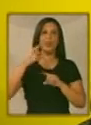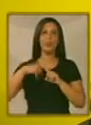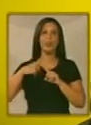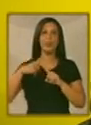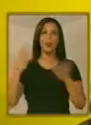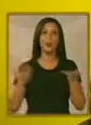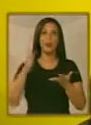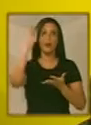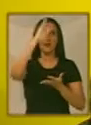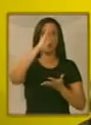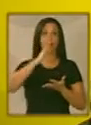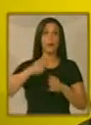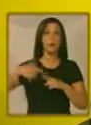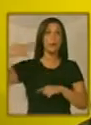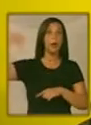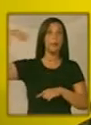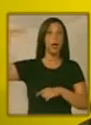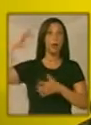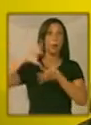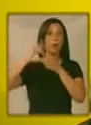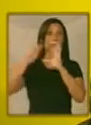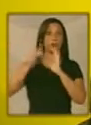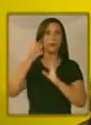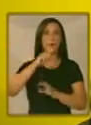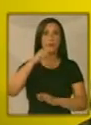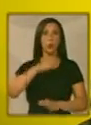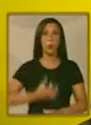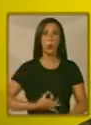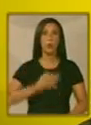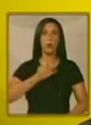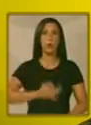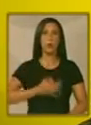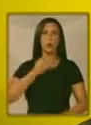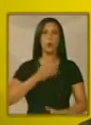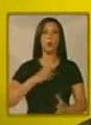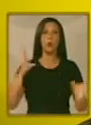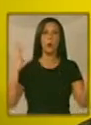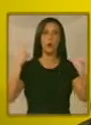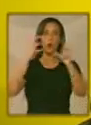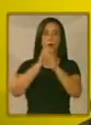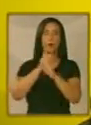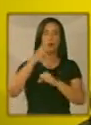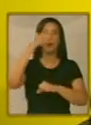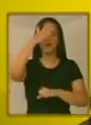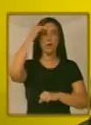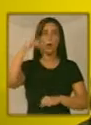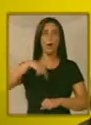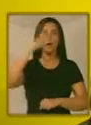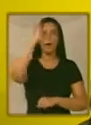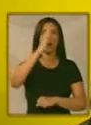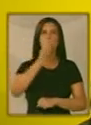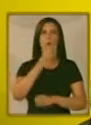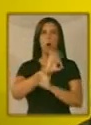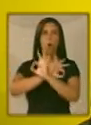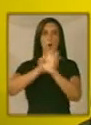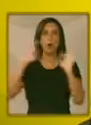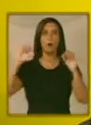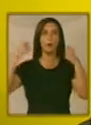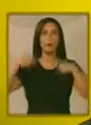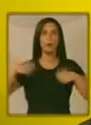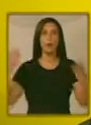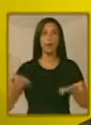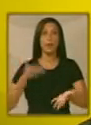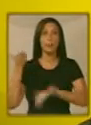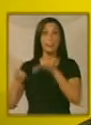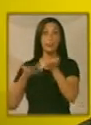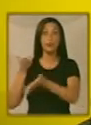Porque na última Paralimpíada nós conseguimos muitas medalhas. Eu acho que a gente tem grandes atletas aqui no Brasil. O que realmente a gente precisa dar é